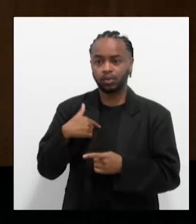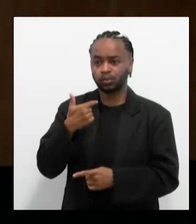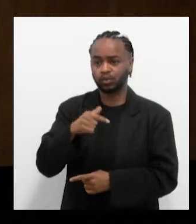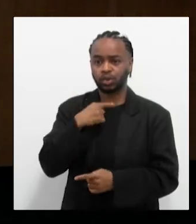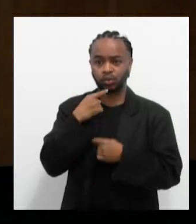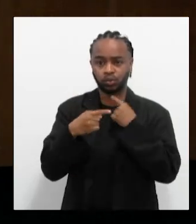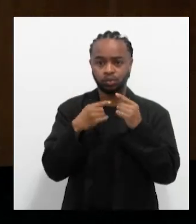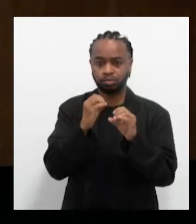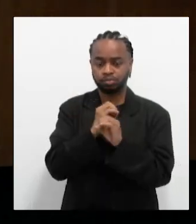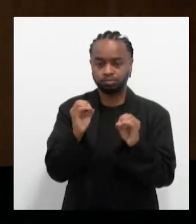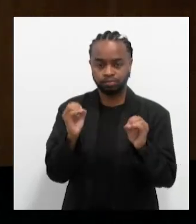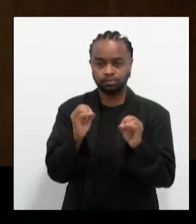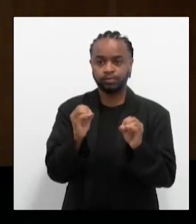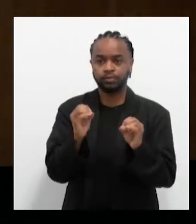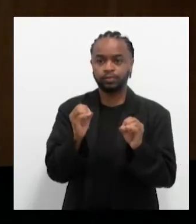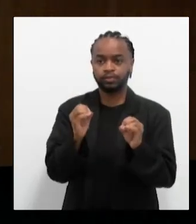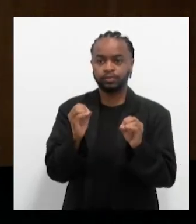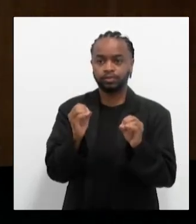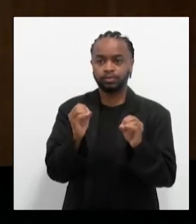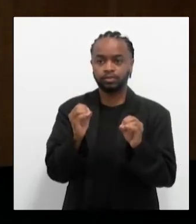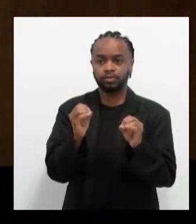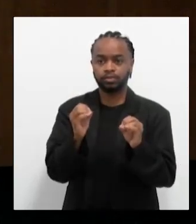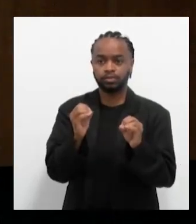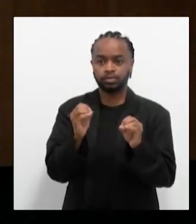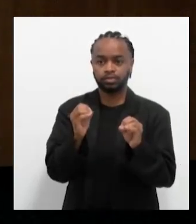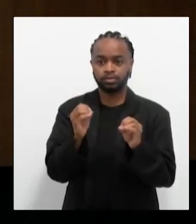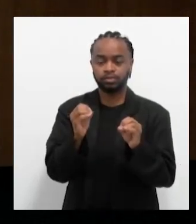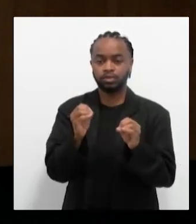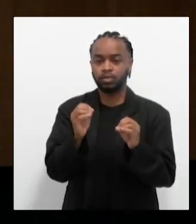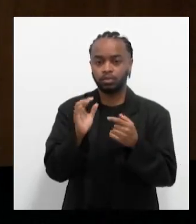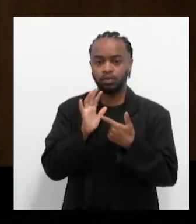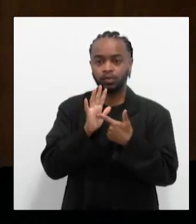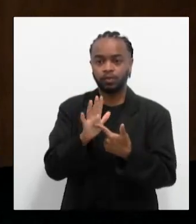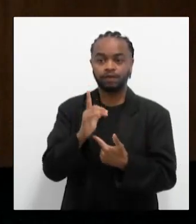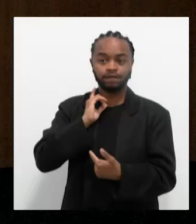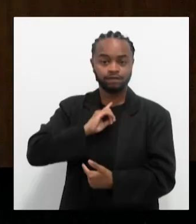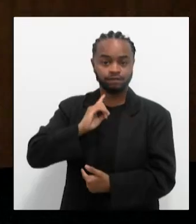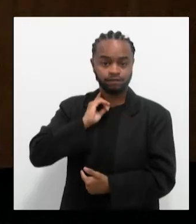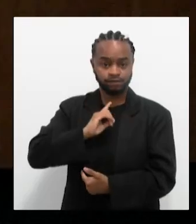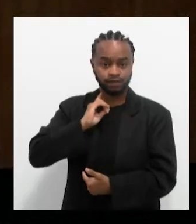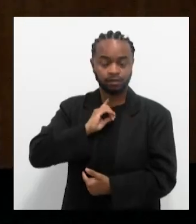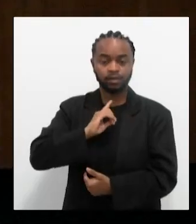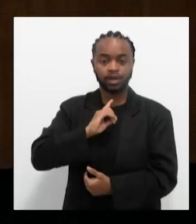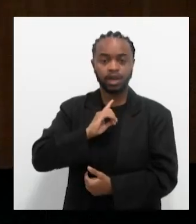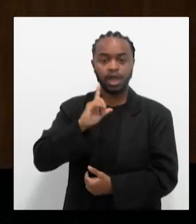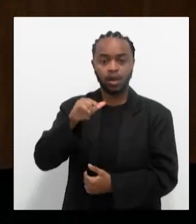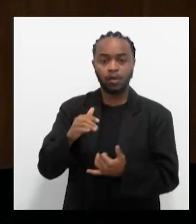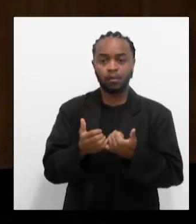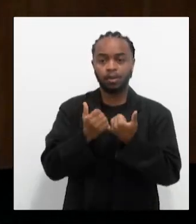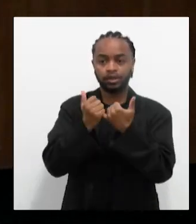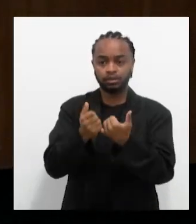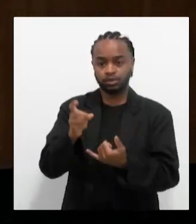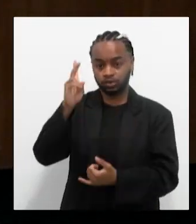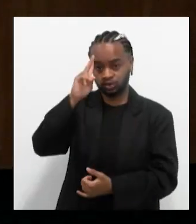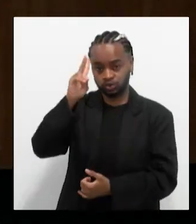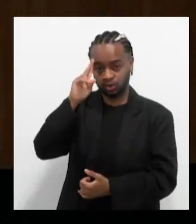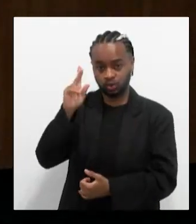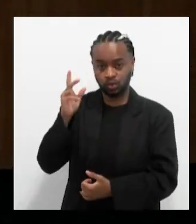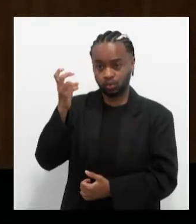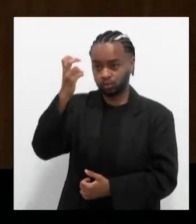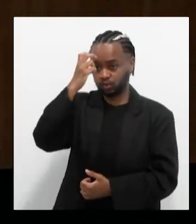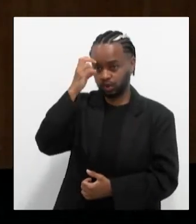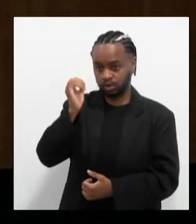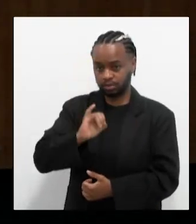nenhuma, reconhecer o Flamengo, Clube de Regatas do Flamengo, como patrimônio histórico, cultural